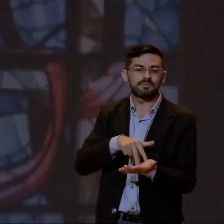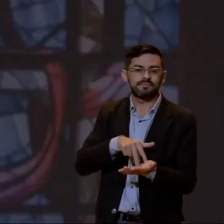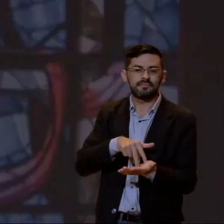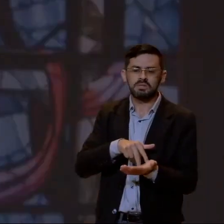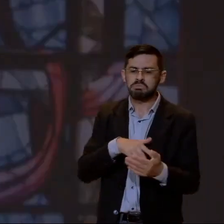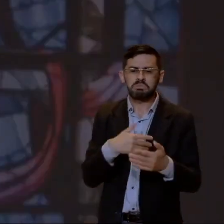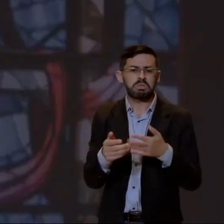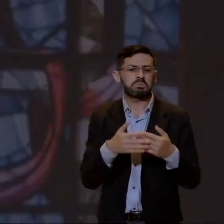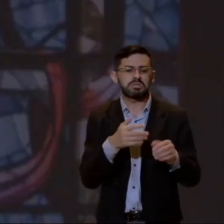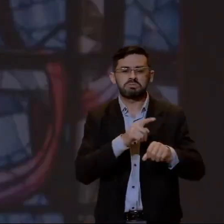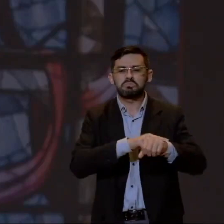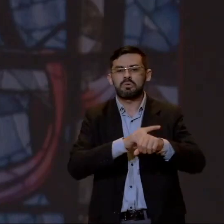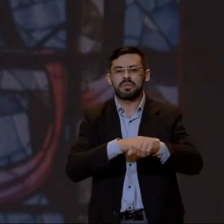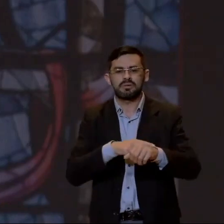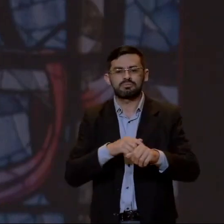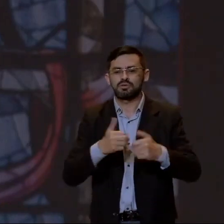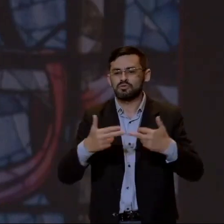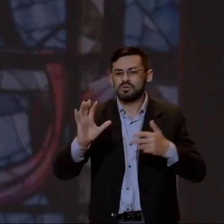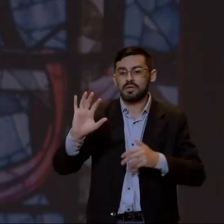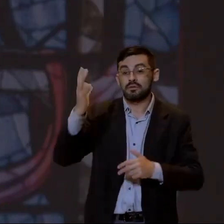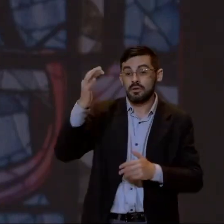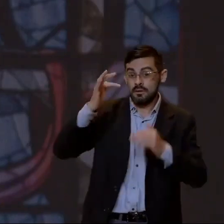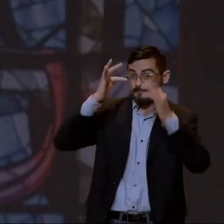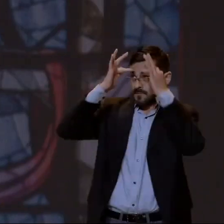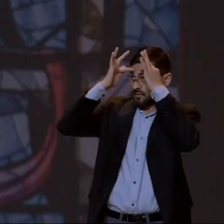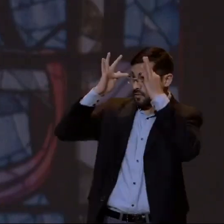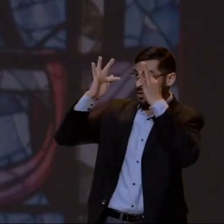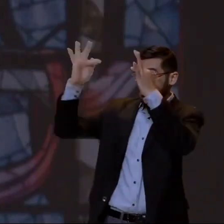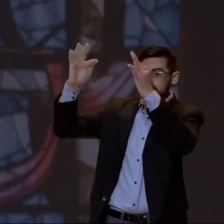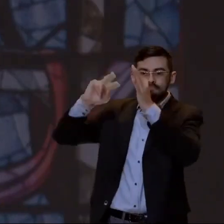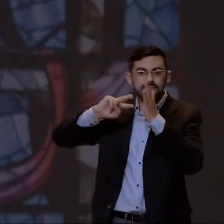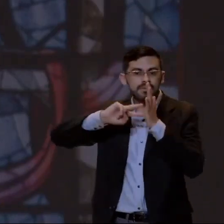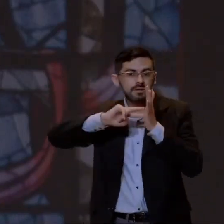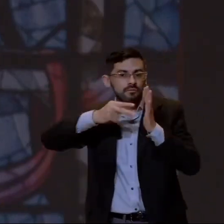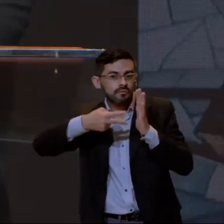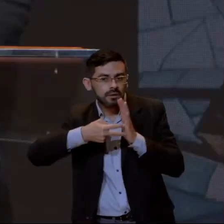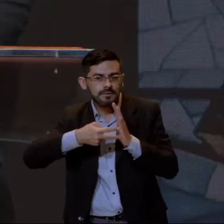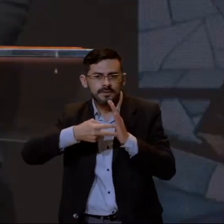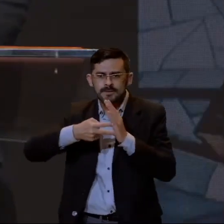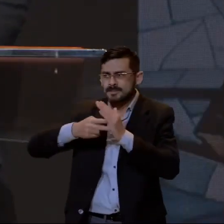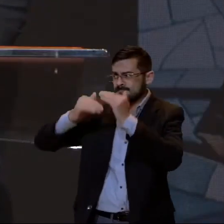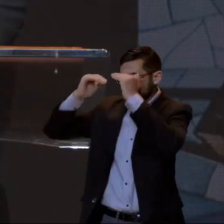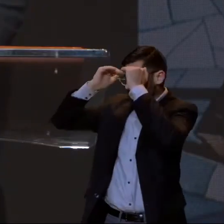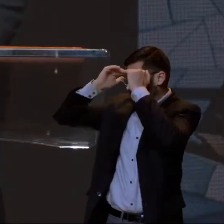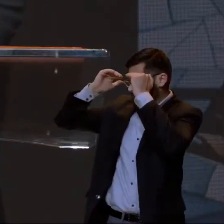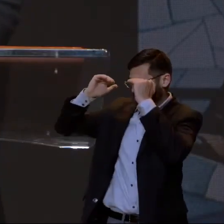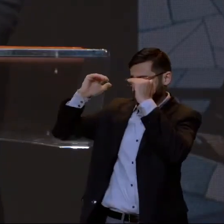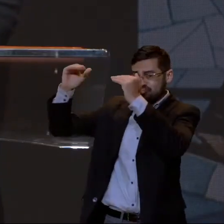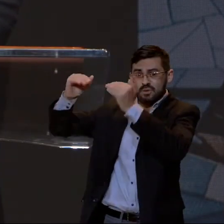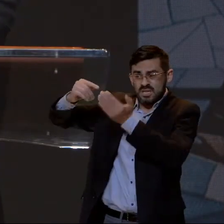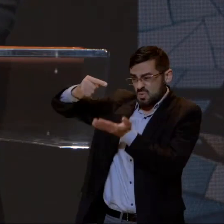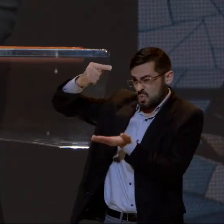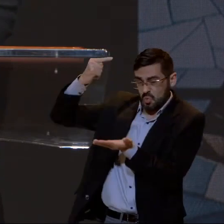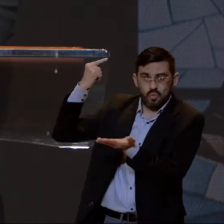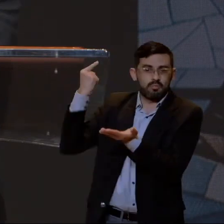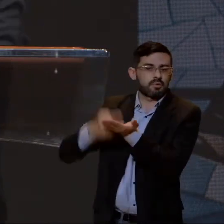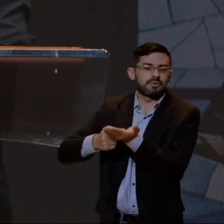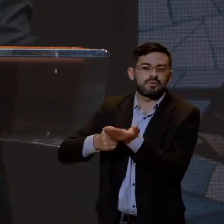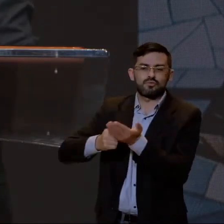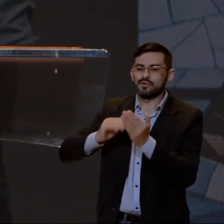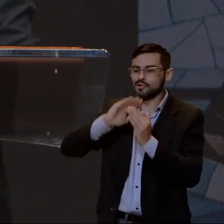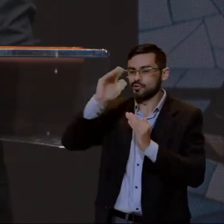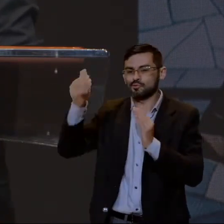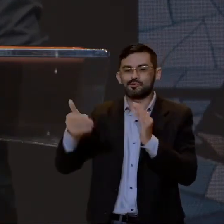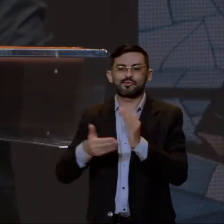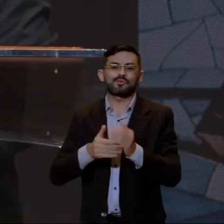Não depende de circunstância. Fidelidade significa lealdade, compromisso em toda e